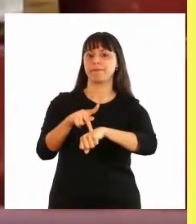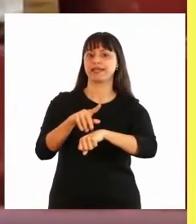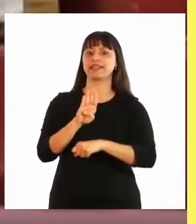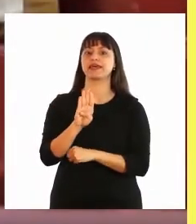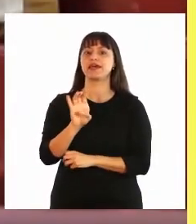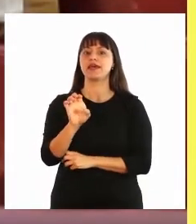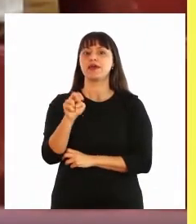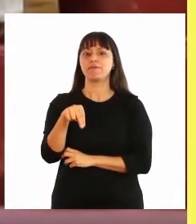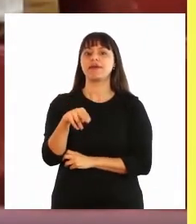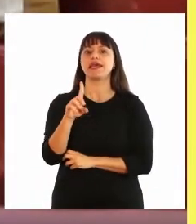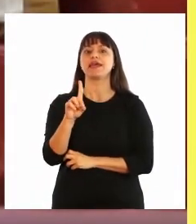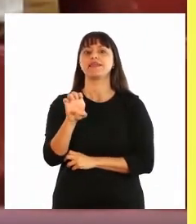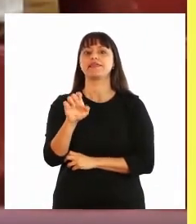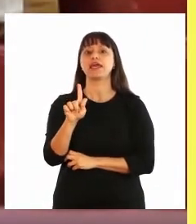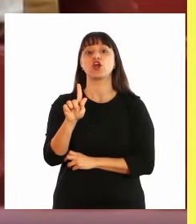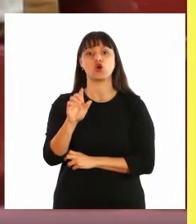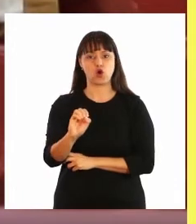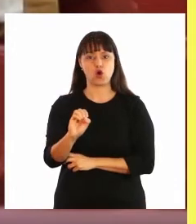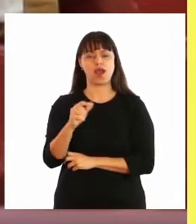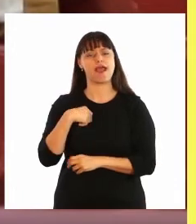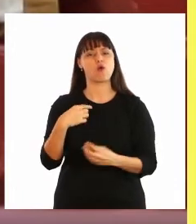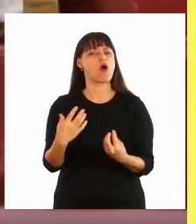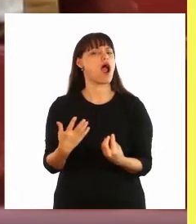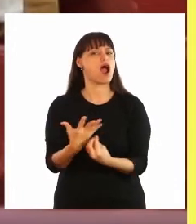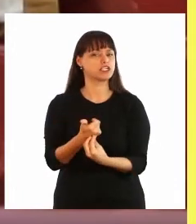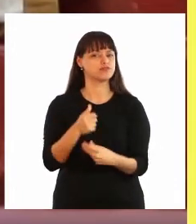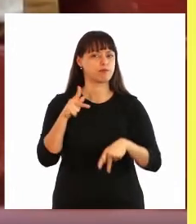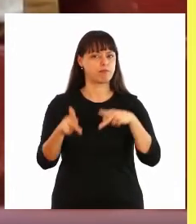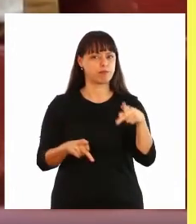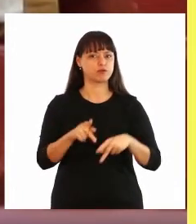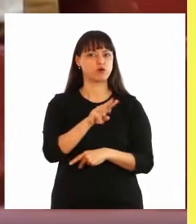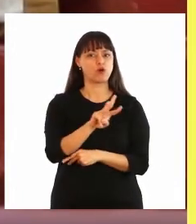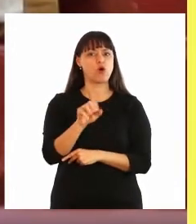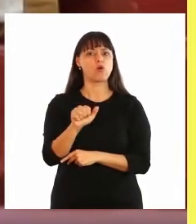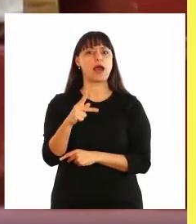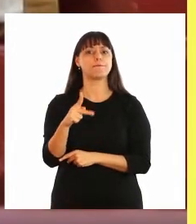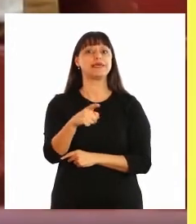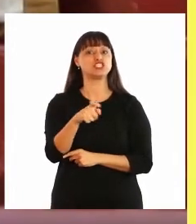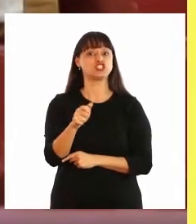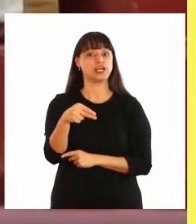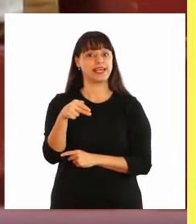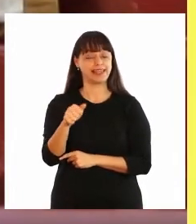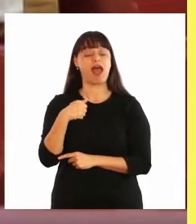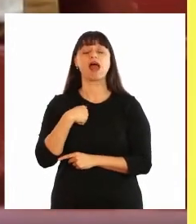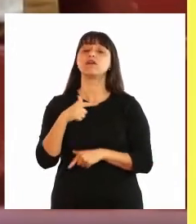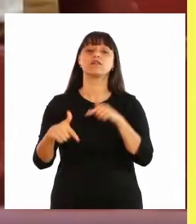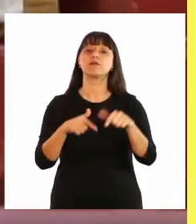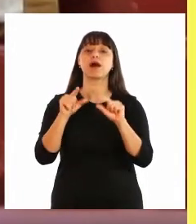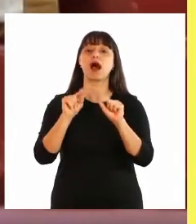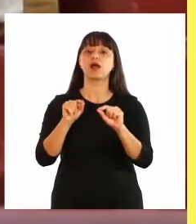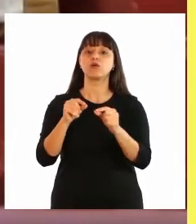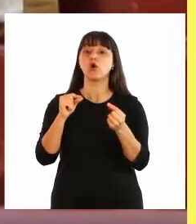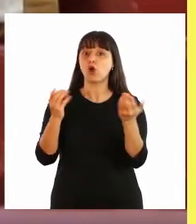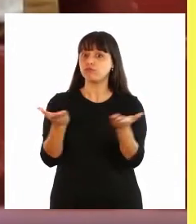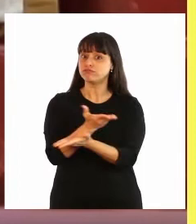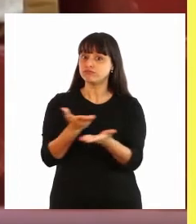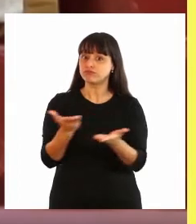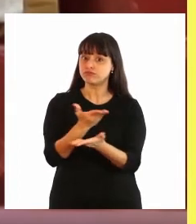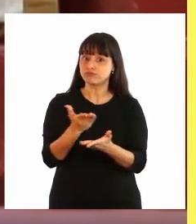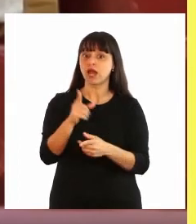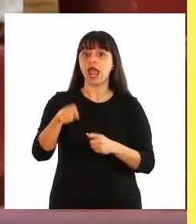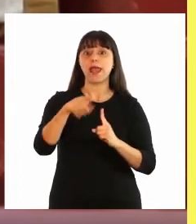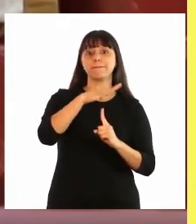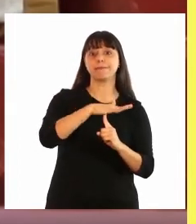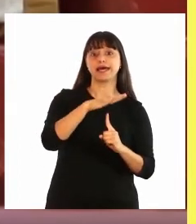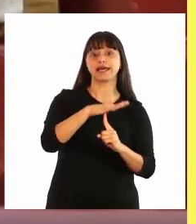artista wapixana e trabalho com a escuta entre Paraná e Roraima nos caminhos de retorno à terra, nos caminhos de